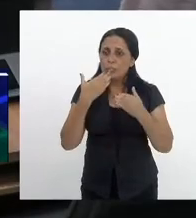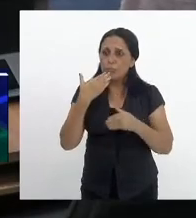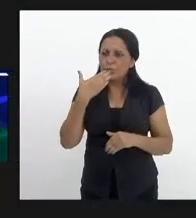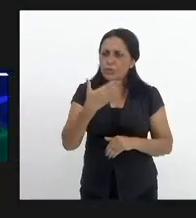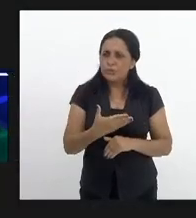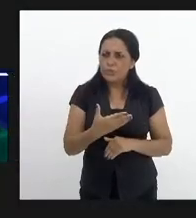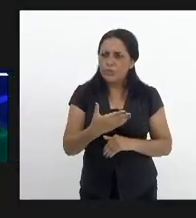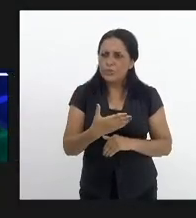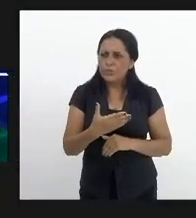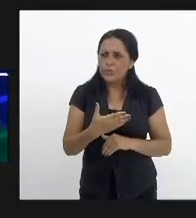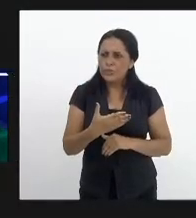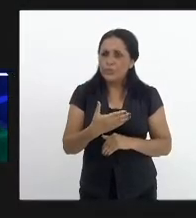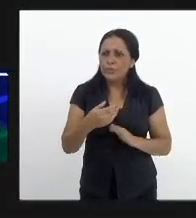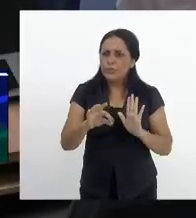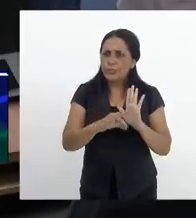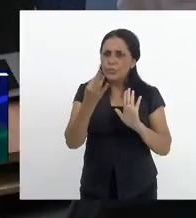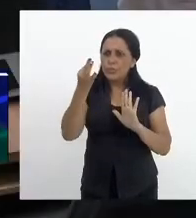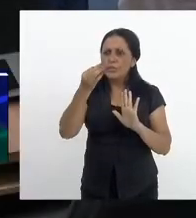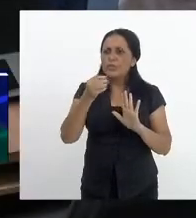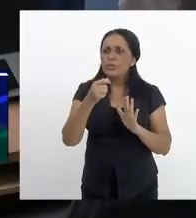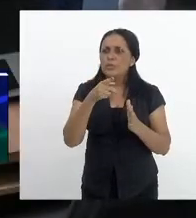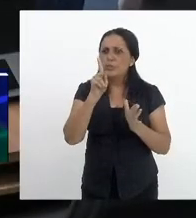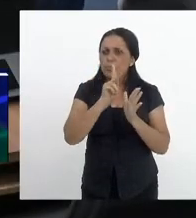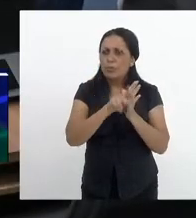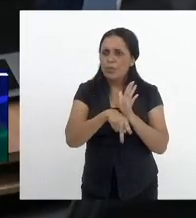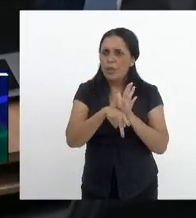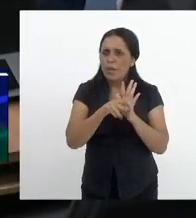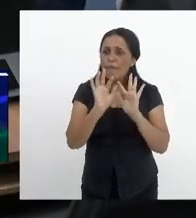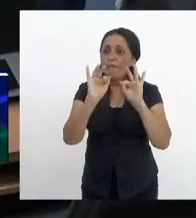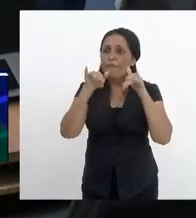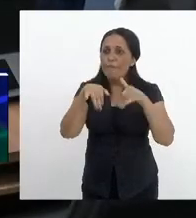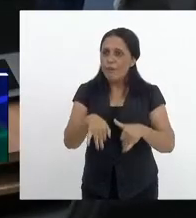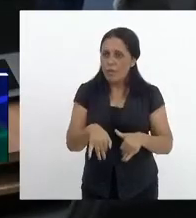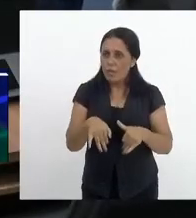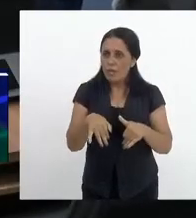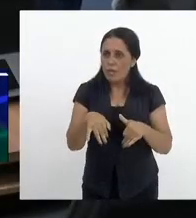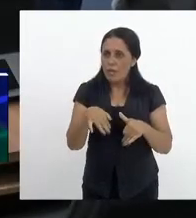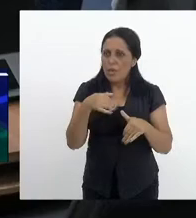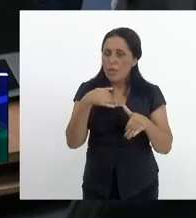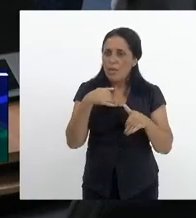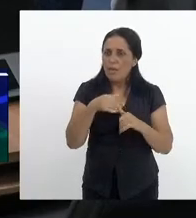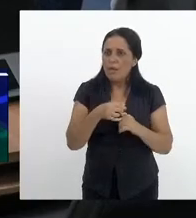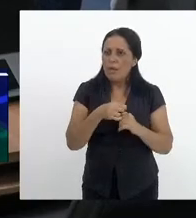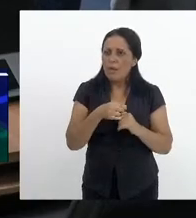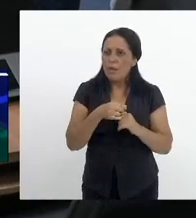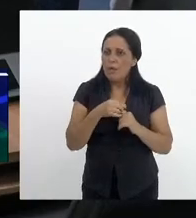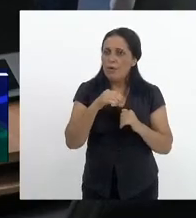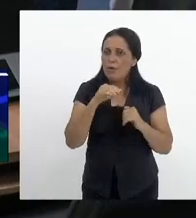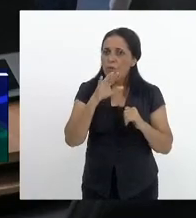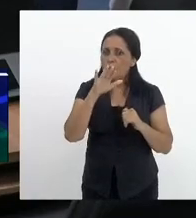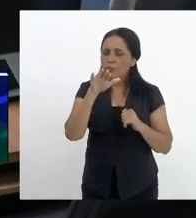coautoria do projeto do deputado Eurico. Ao final, ok. Ao final. Eu vou chamar o deputado Eurico.